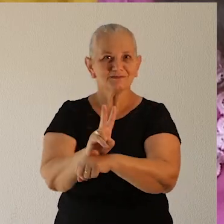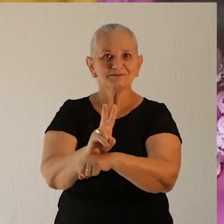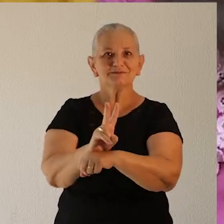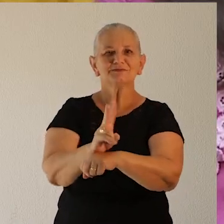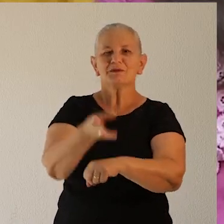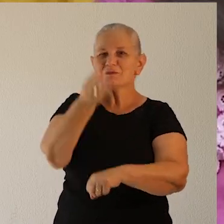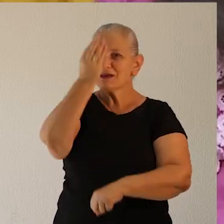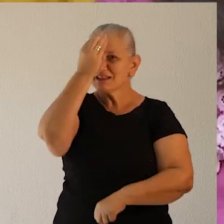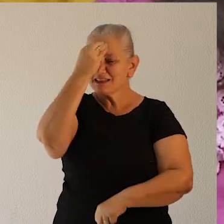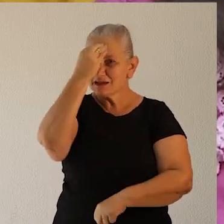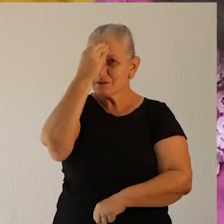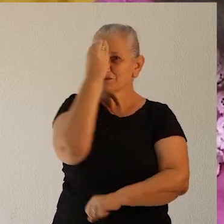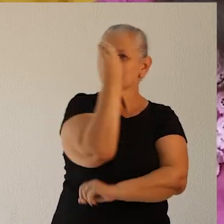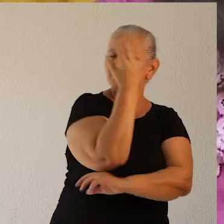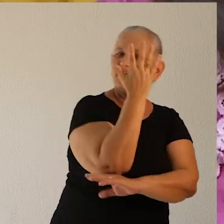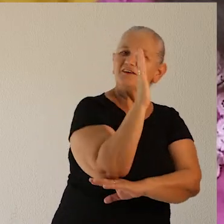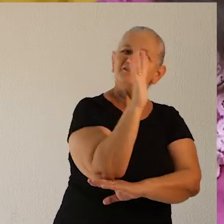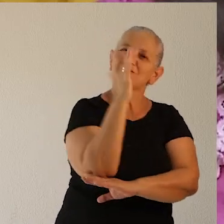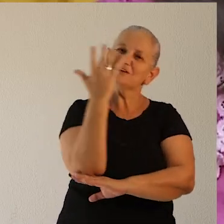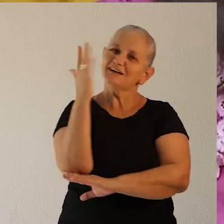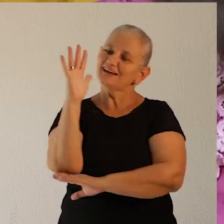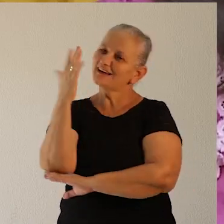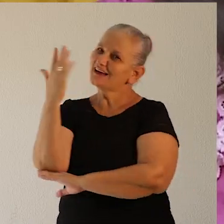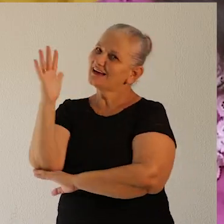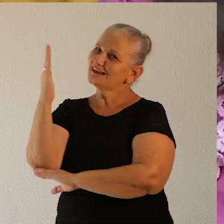a ser da floresta o